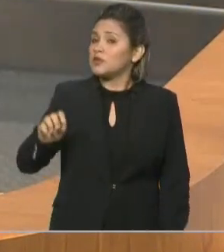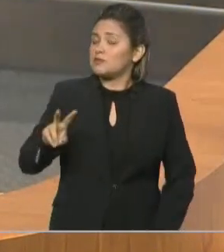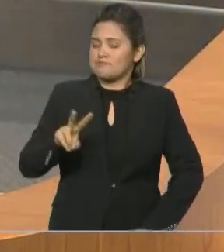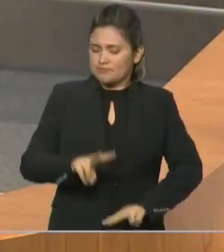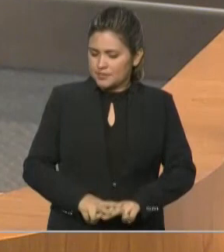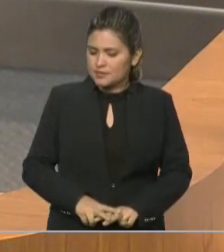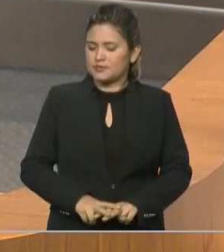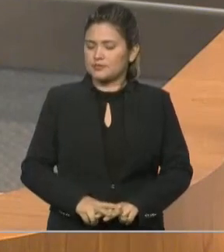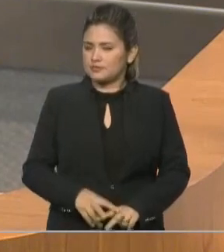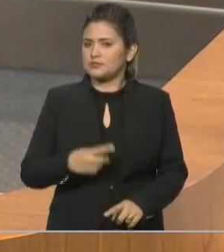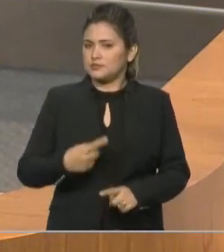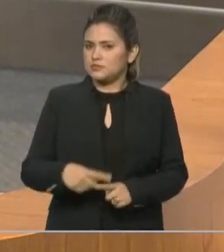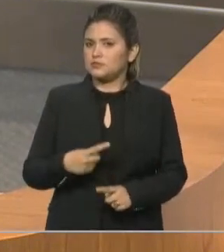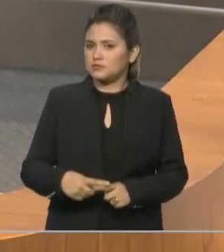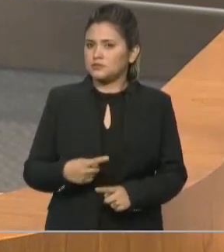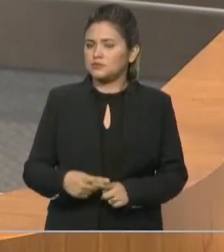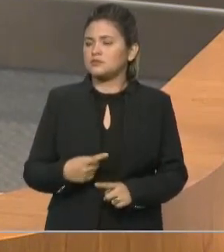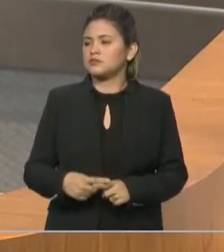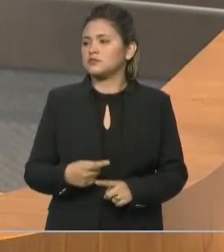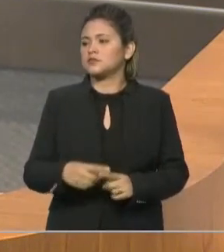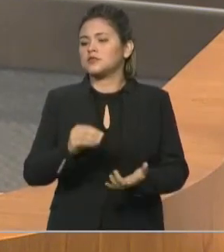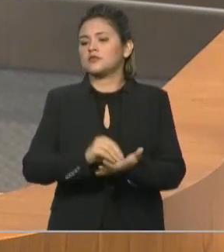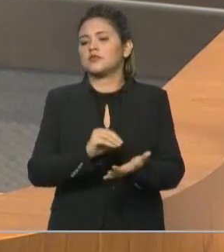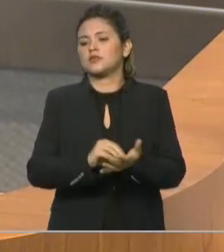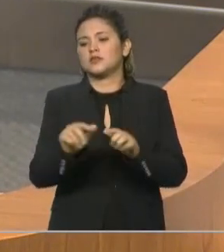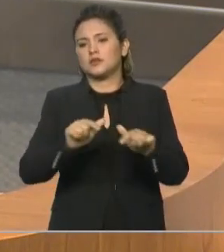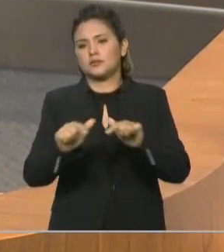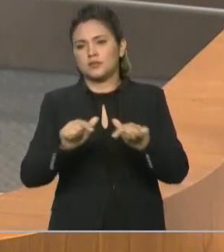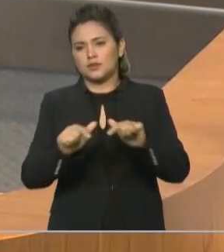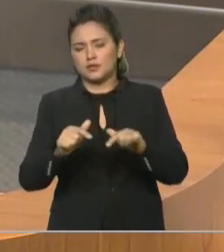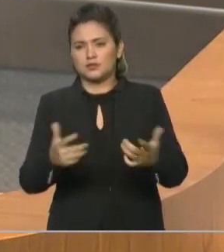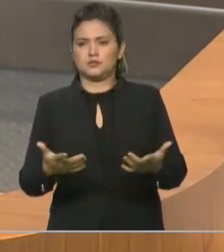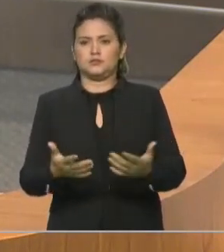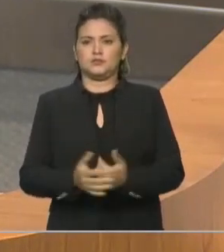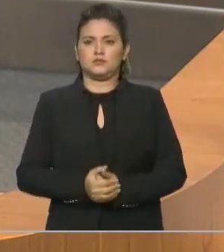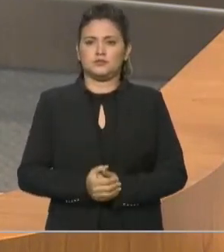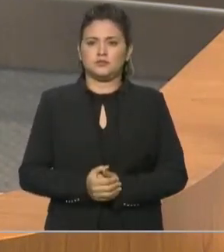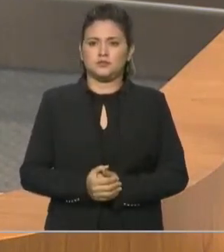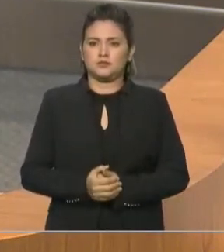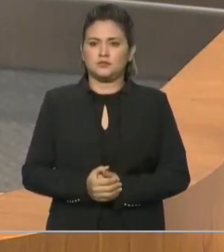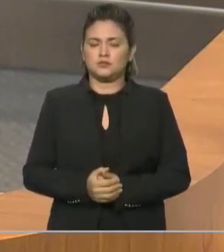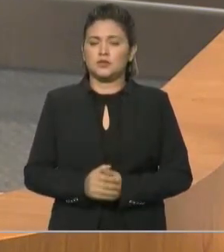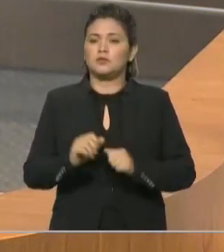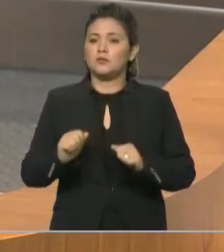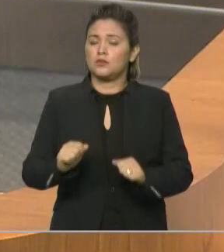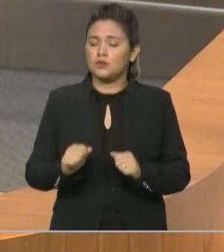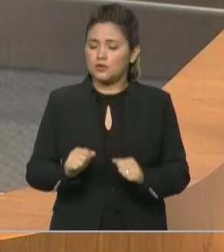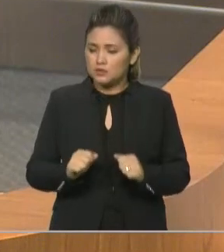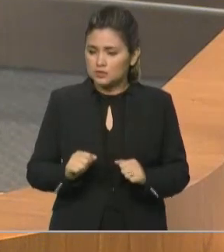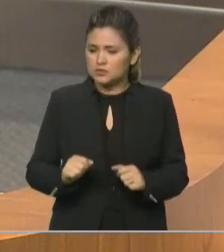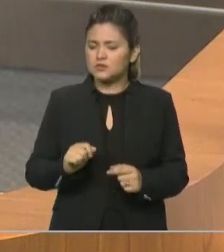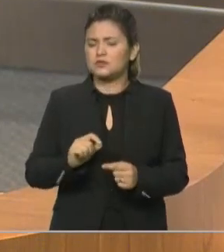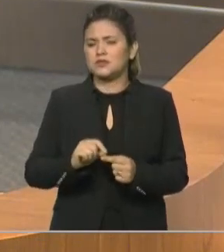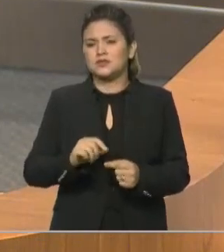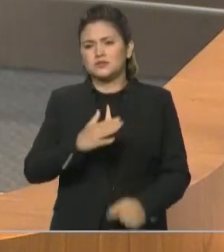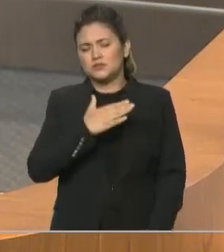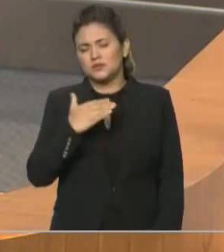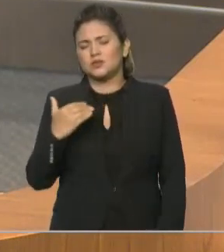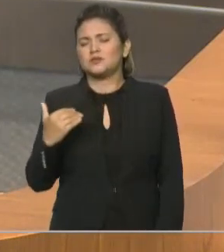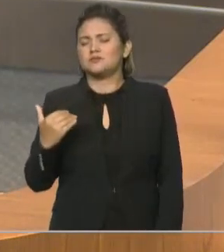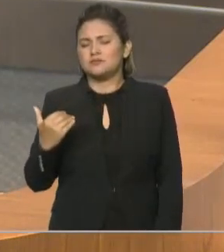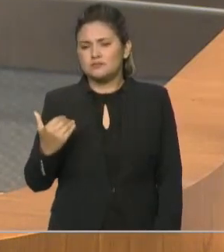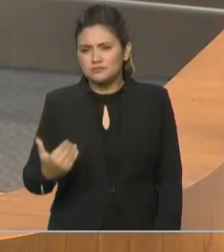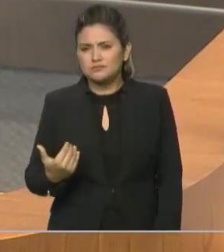omissão de dados ou por ausência de ação. Inação que pode levar a prejuízos incalculáveis no campo penal, no